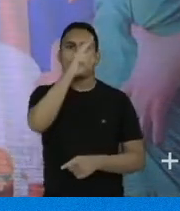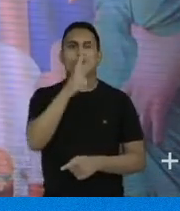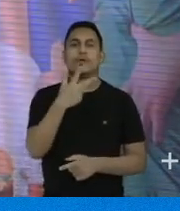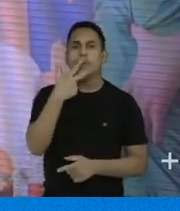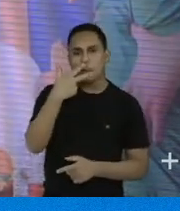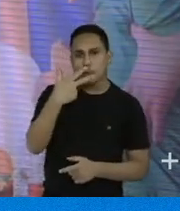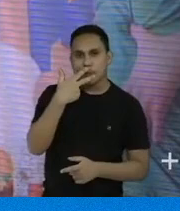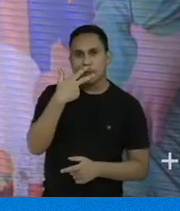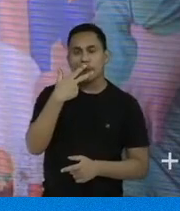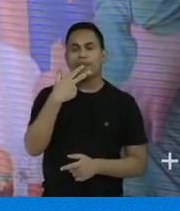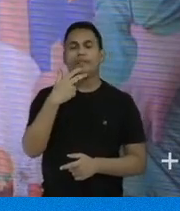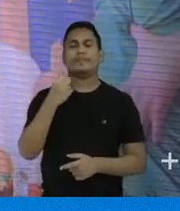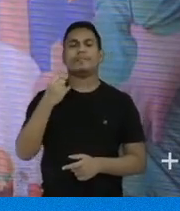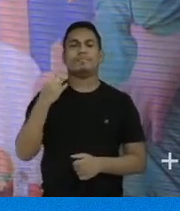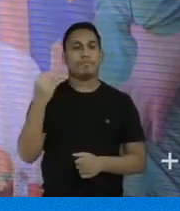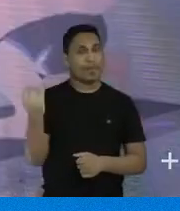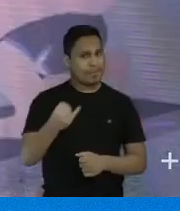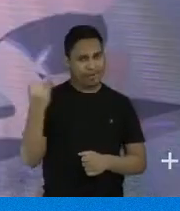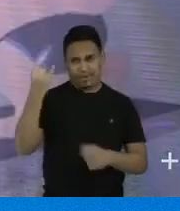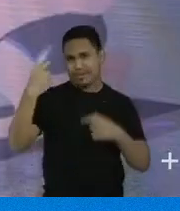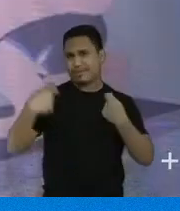dentro do estilo de vida saudável.